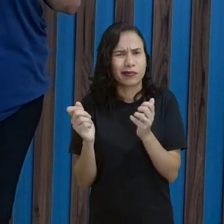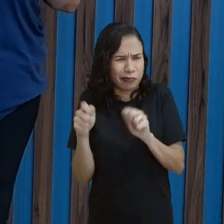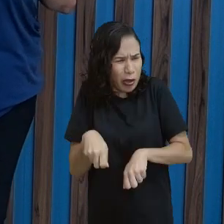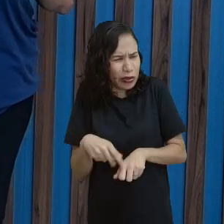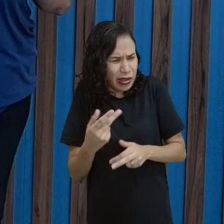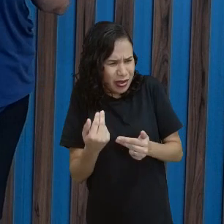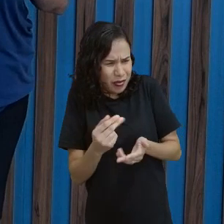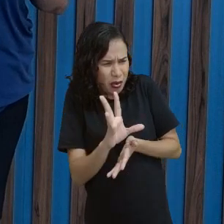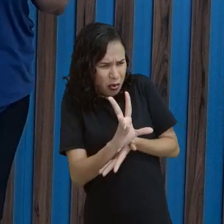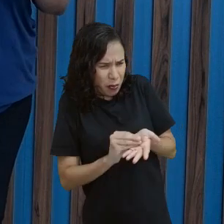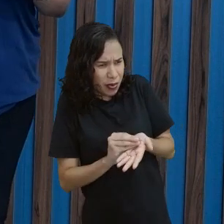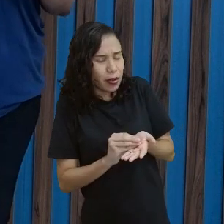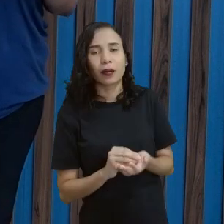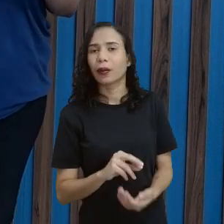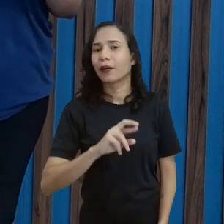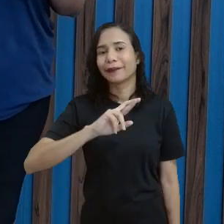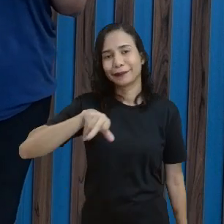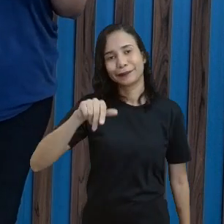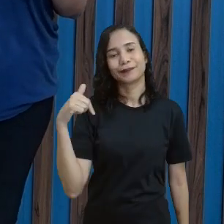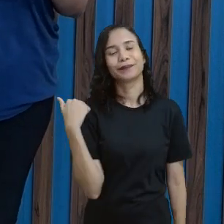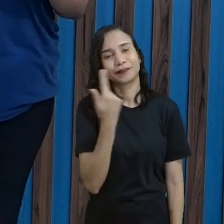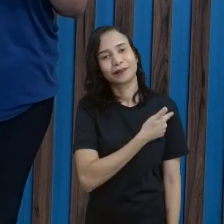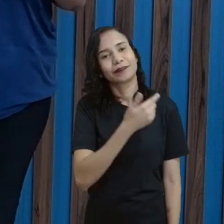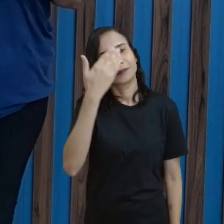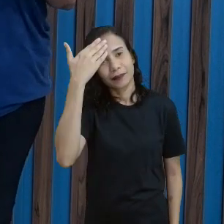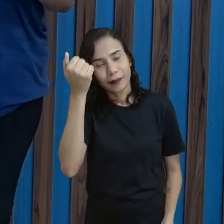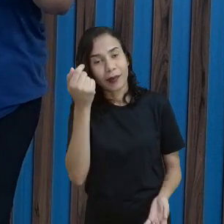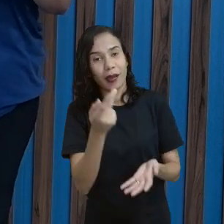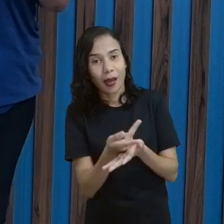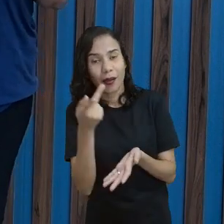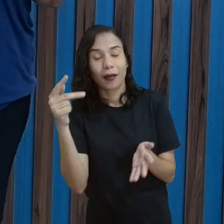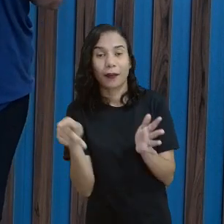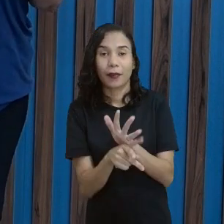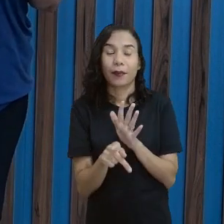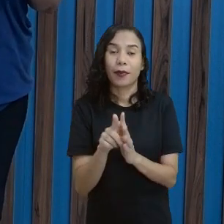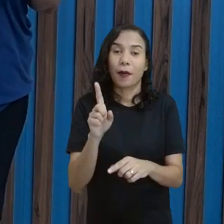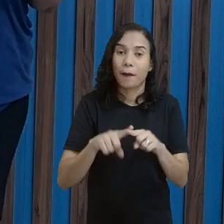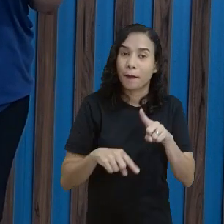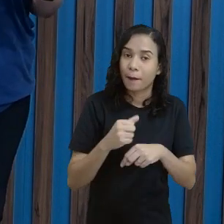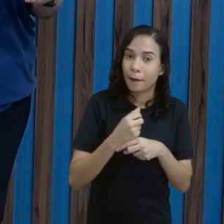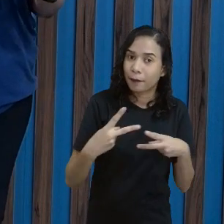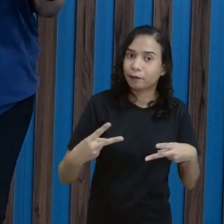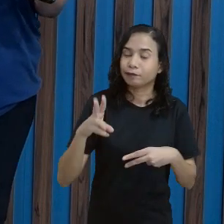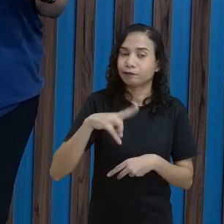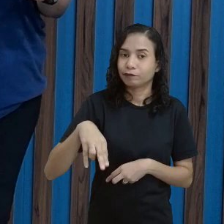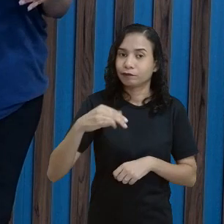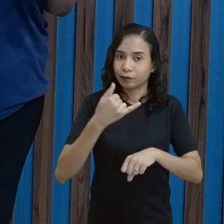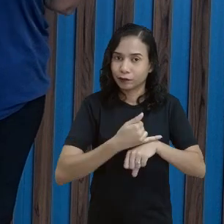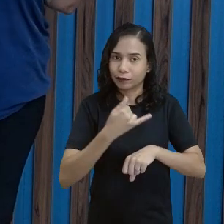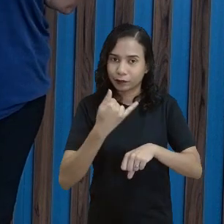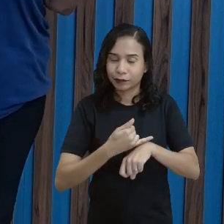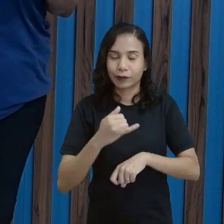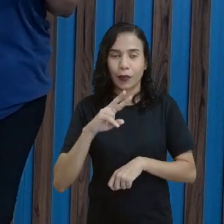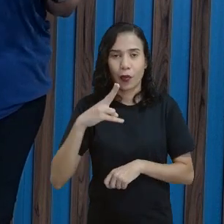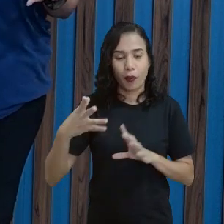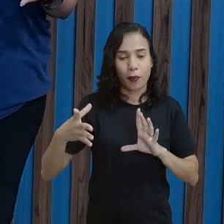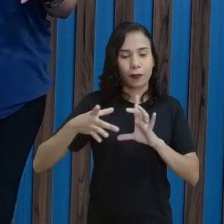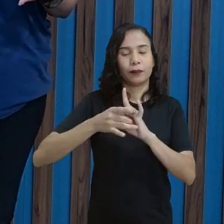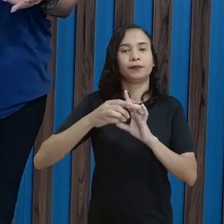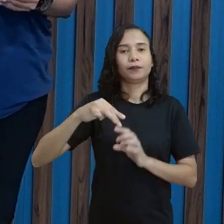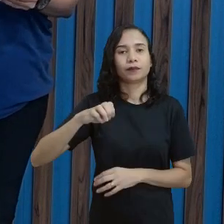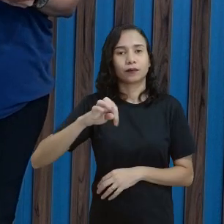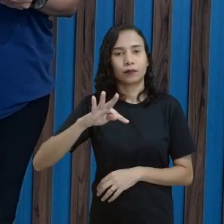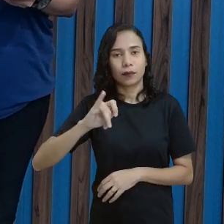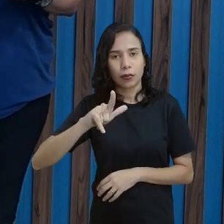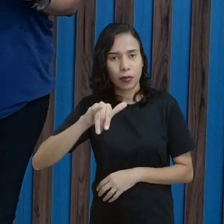vai magnetizar? Não, a gente sabe que isso ocorre em materiais, né, que são formados por metais, tá certo? Ou que tem partículas